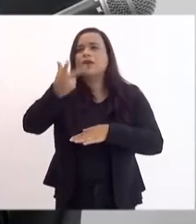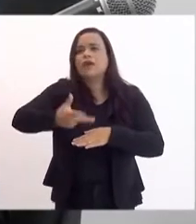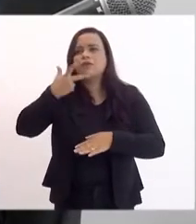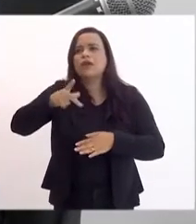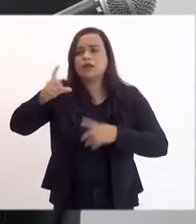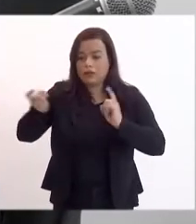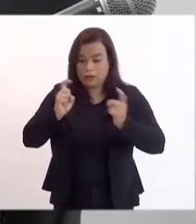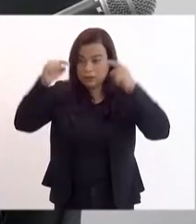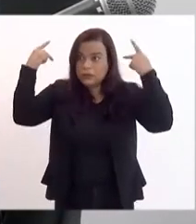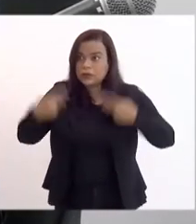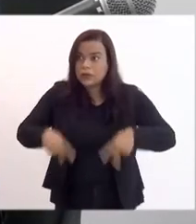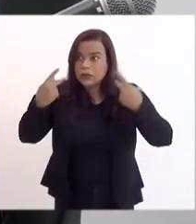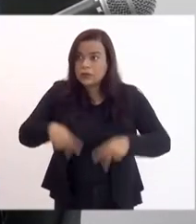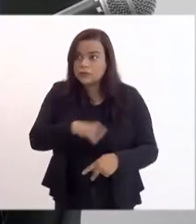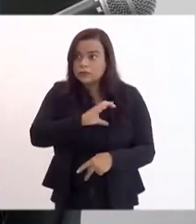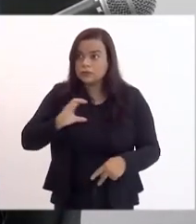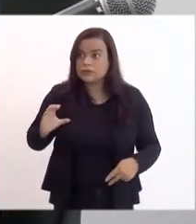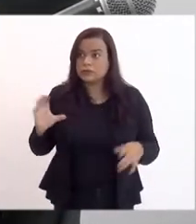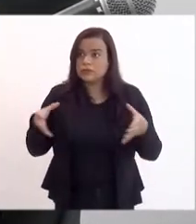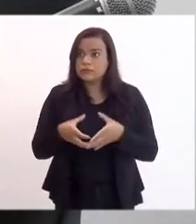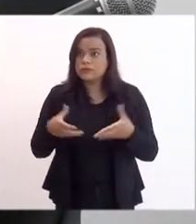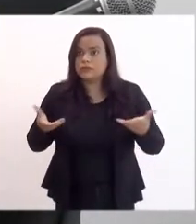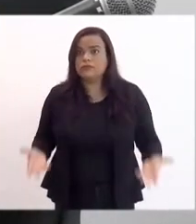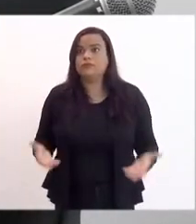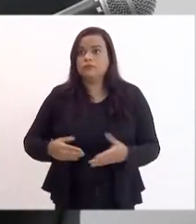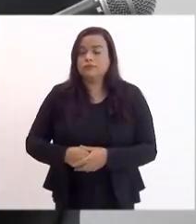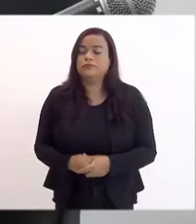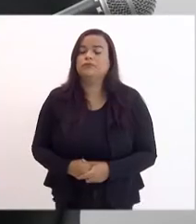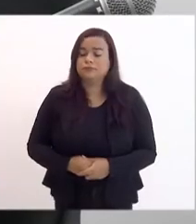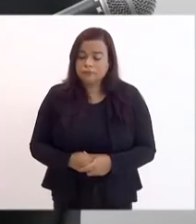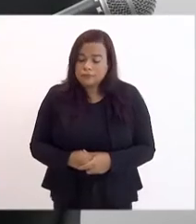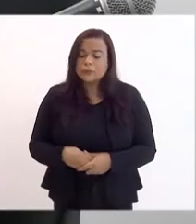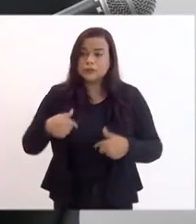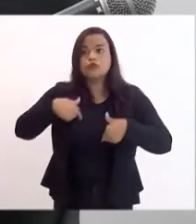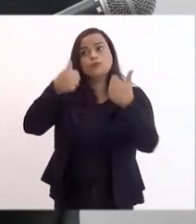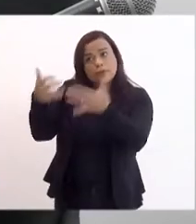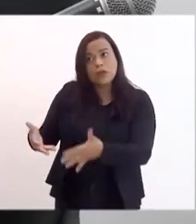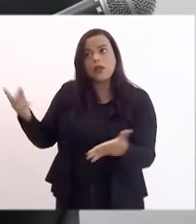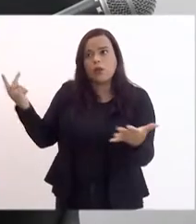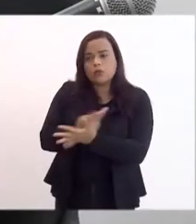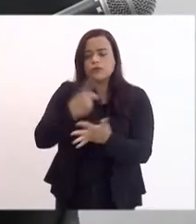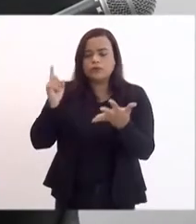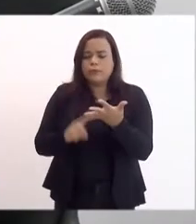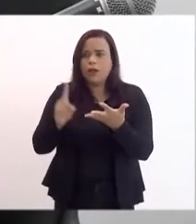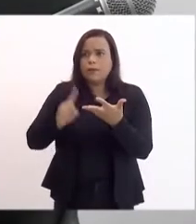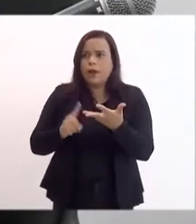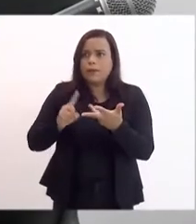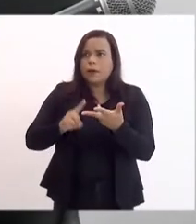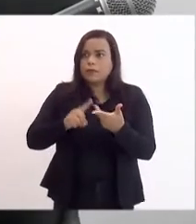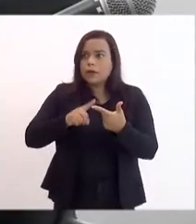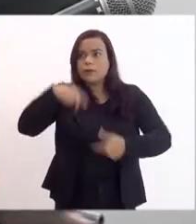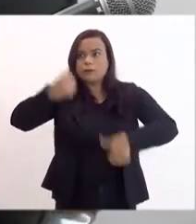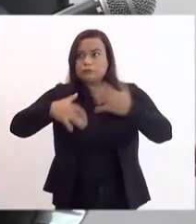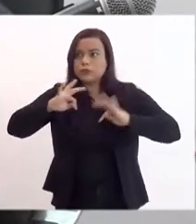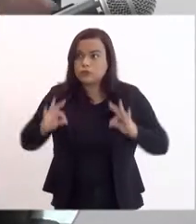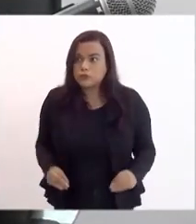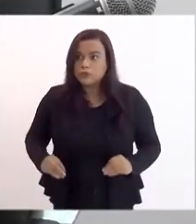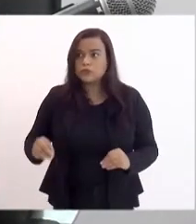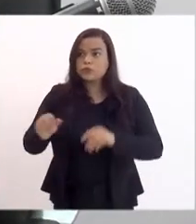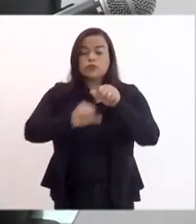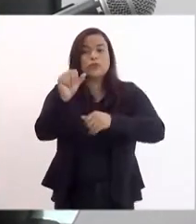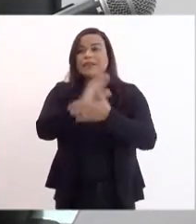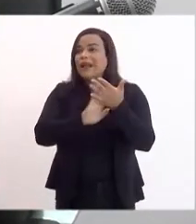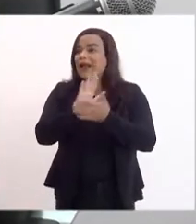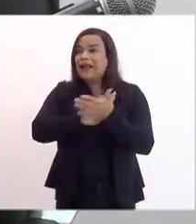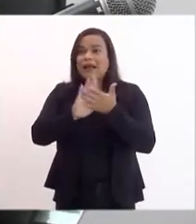nesta comissão. Falei, olha, o que aconteceu foi isso, foi isso, foi isso, foi isso, foi isso, foi isso. Nada. Mudaram a